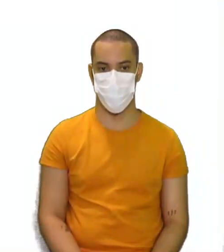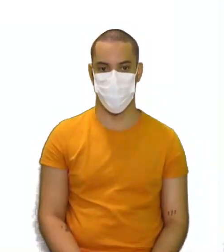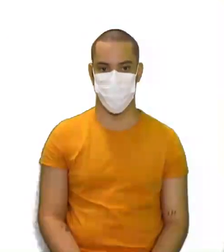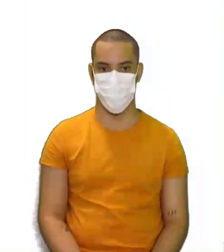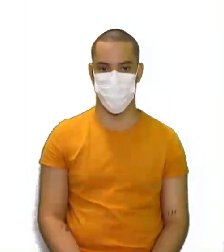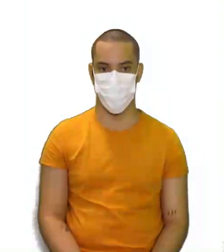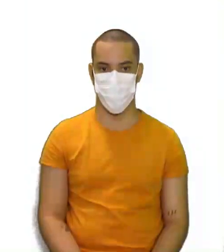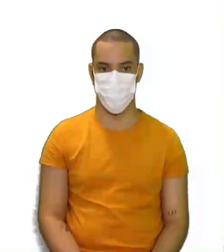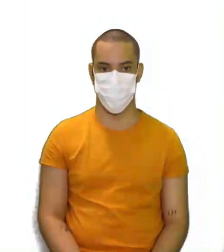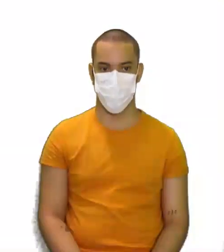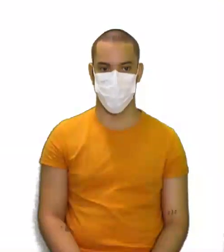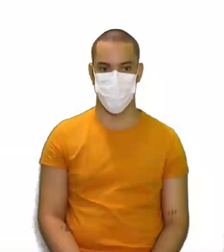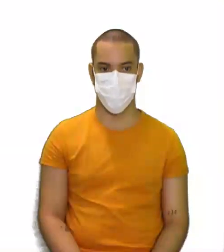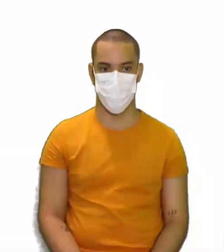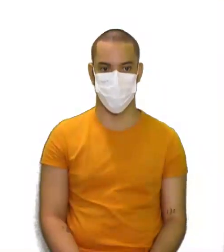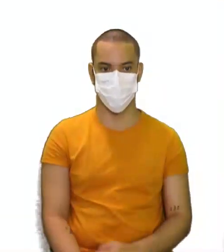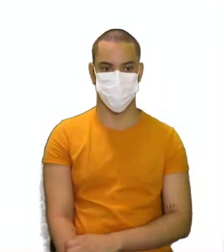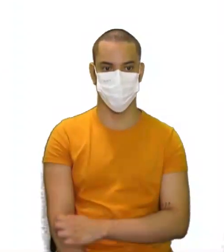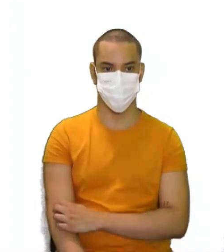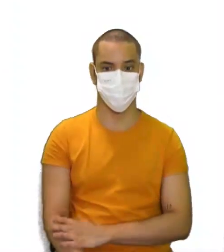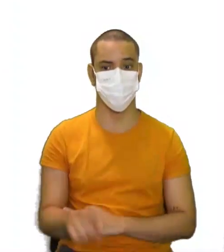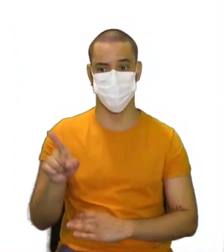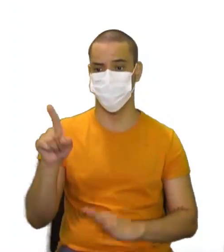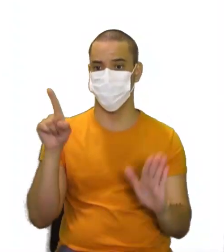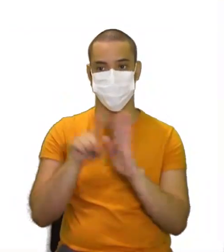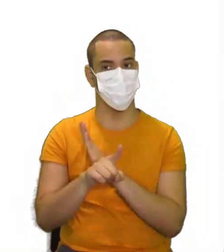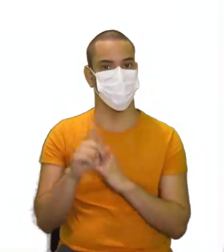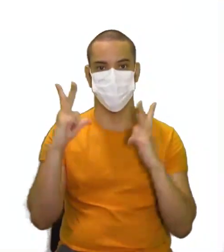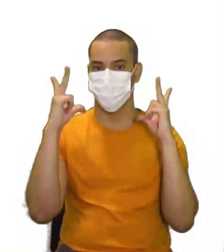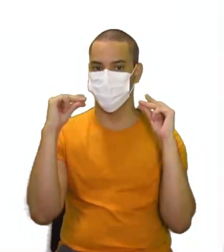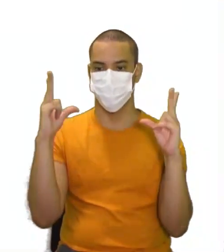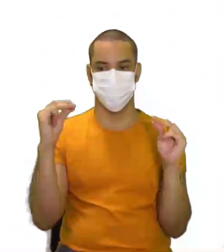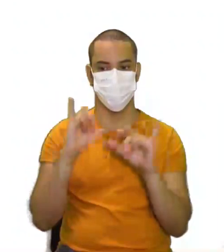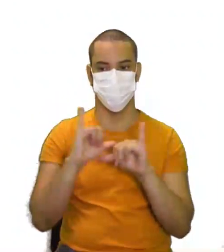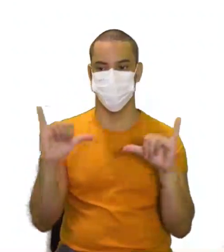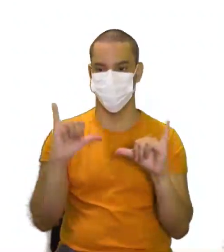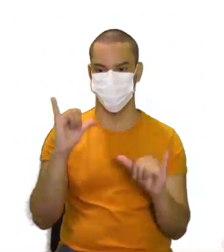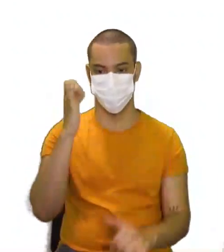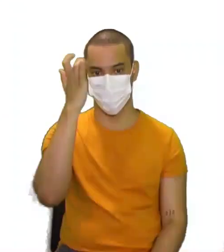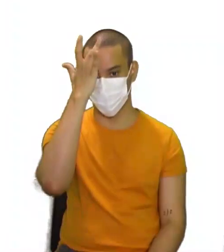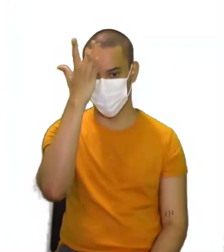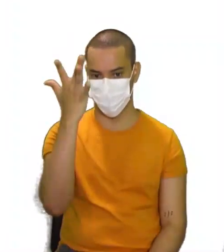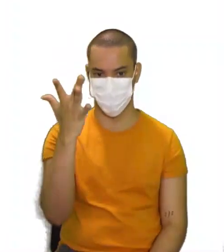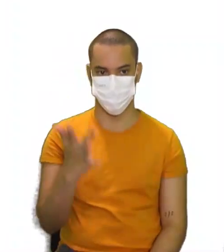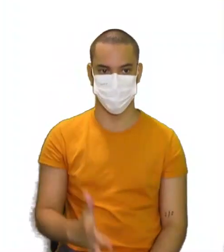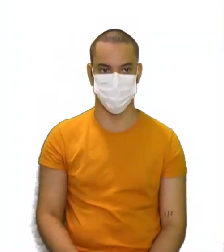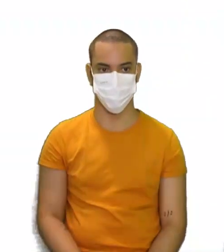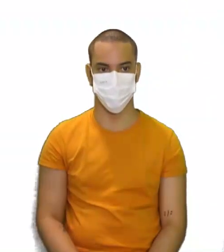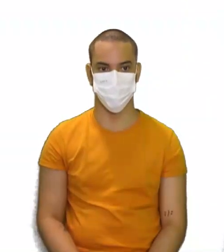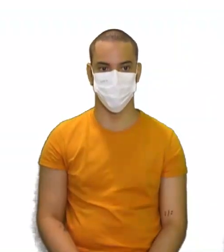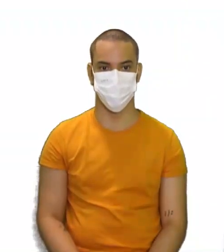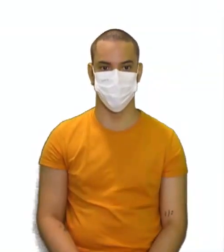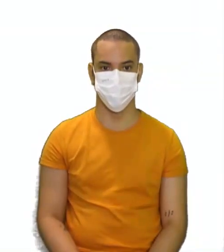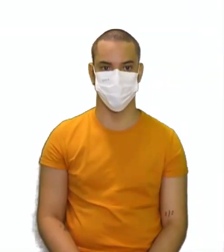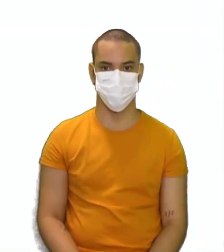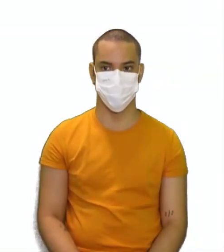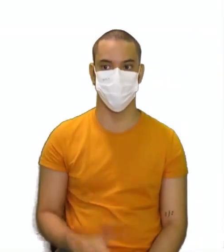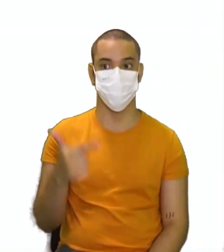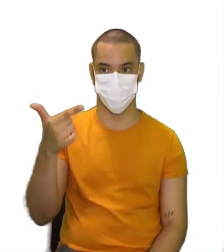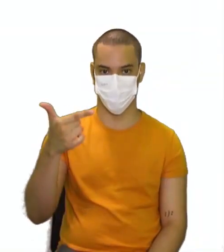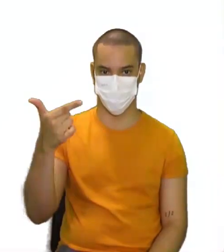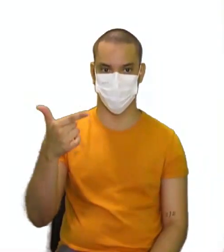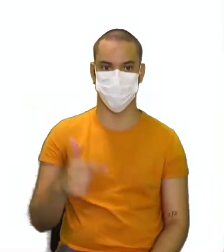magnética. Essa questão aí bem tranquila, né? Só representação. Vamos para outra aqui.